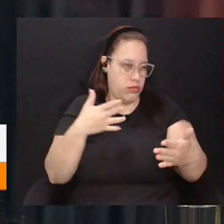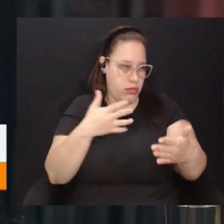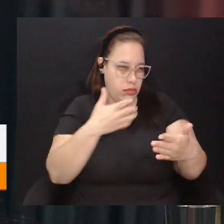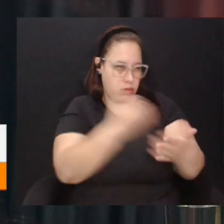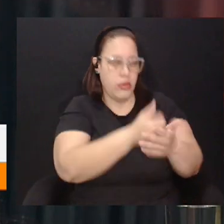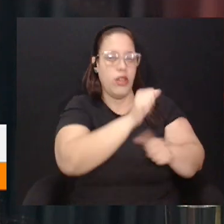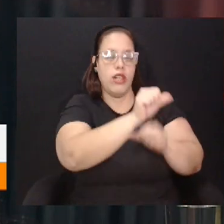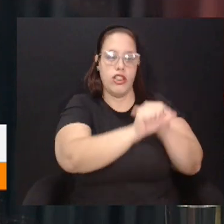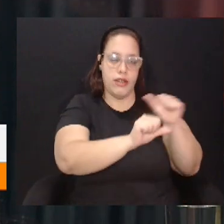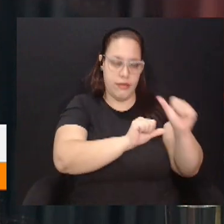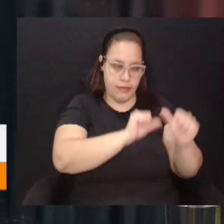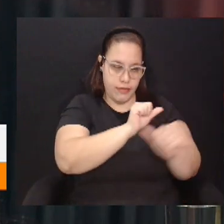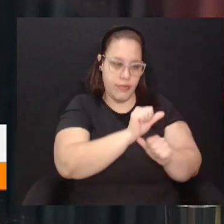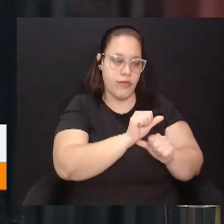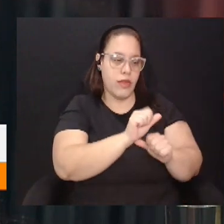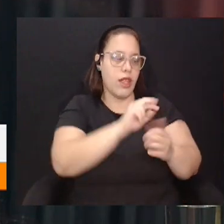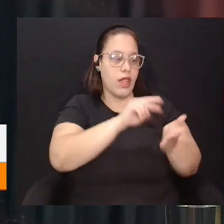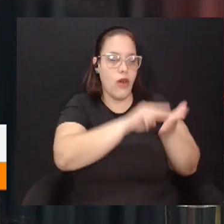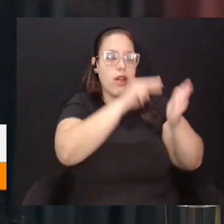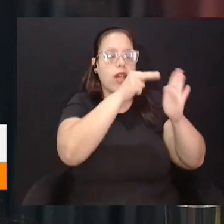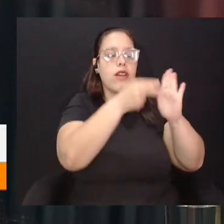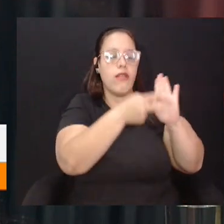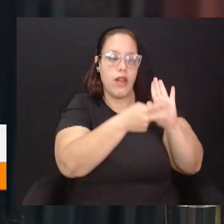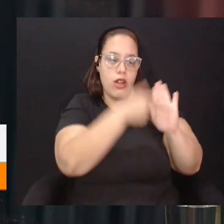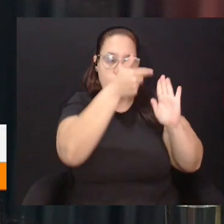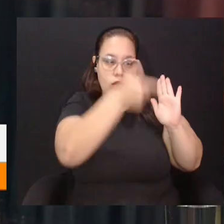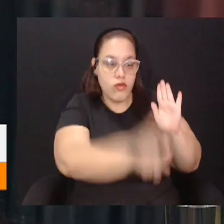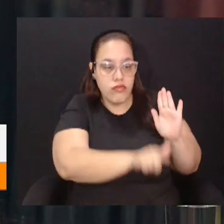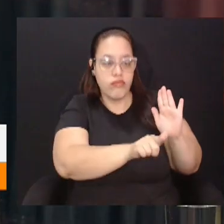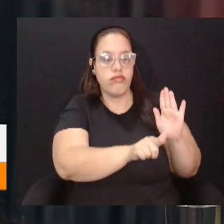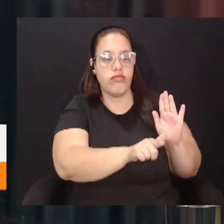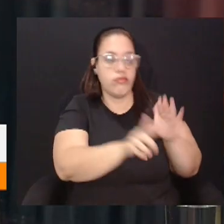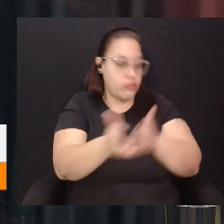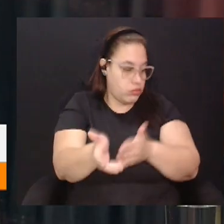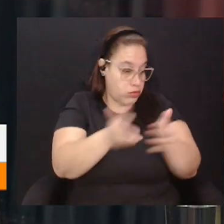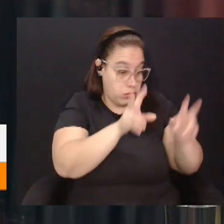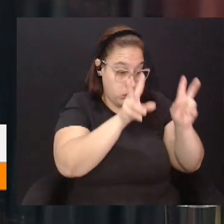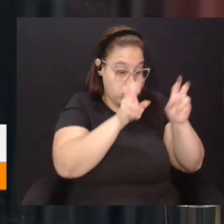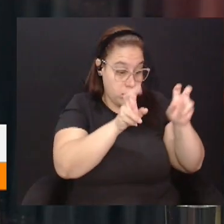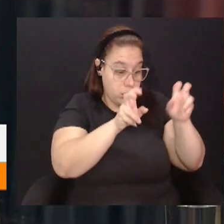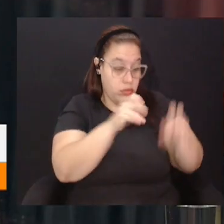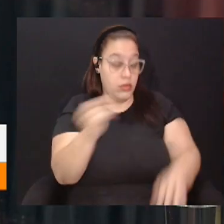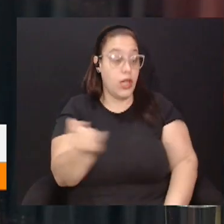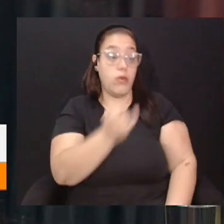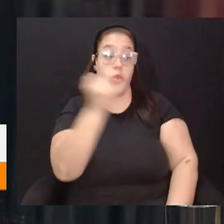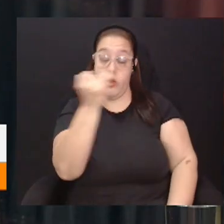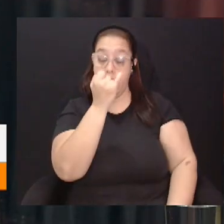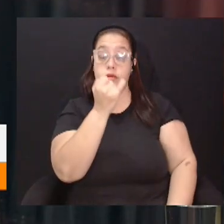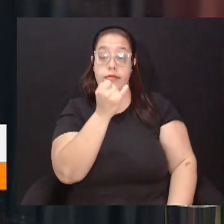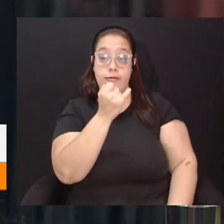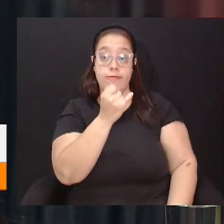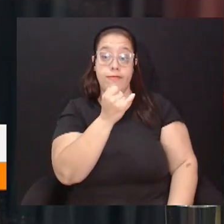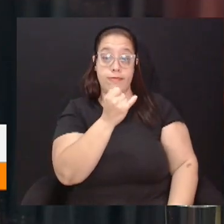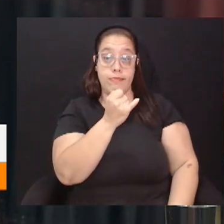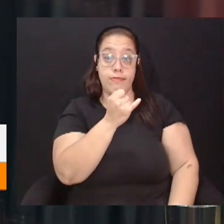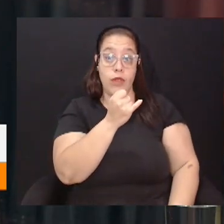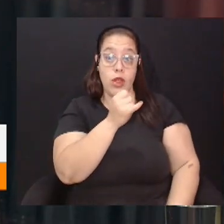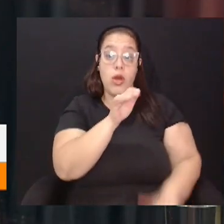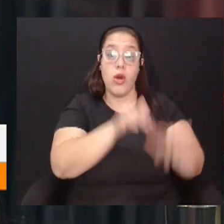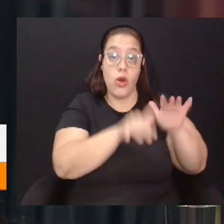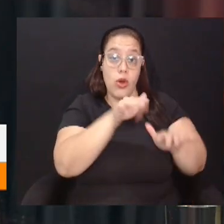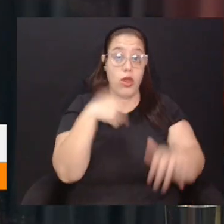por ressignificações, e você trouxe um aspecto extremamente importante. As pessoas que são mais ou menos da nossa